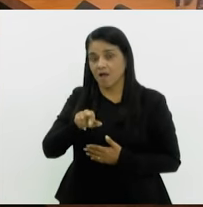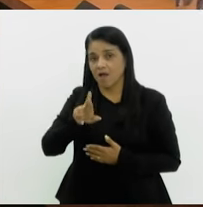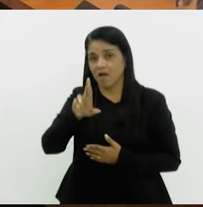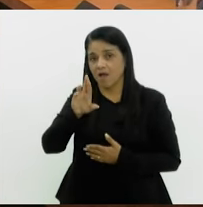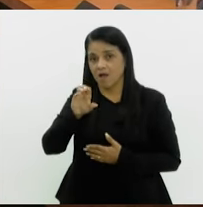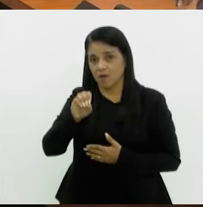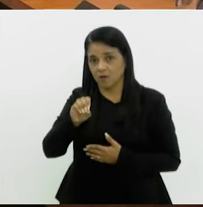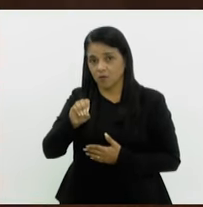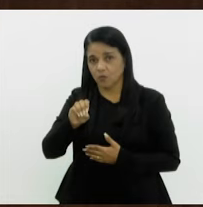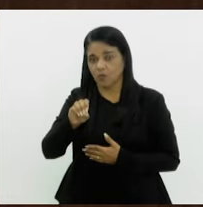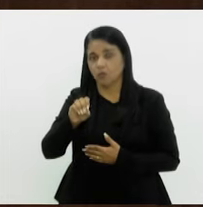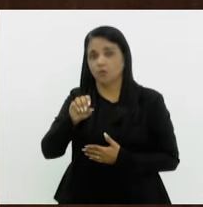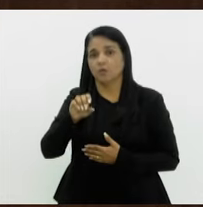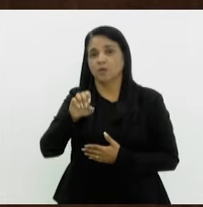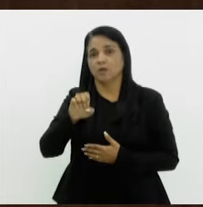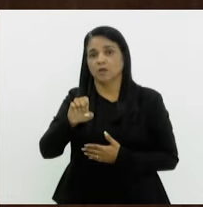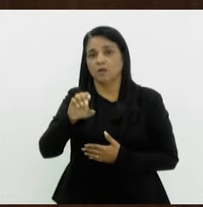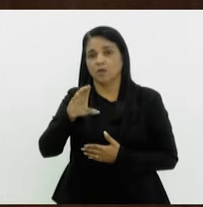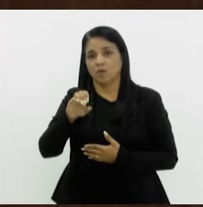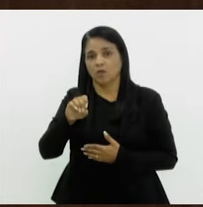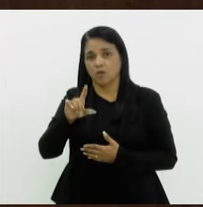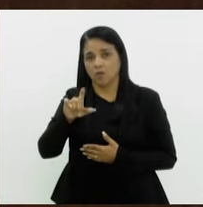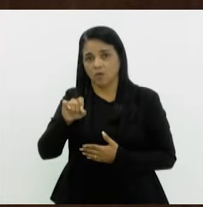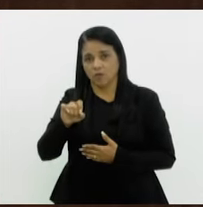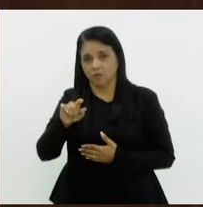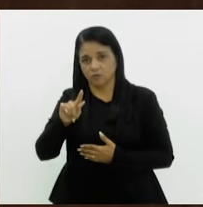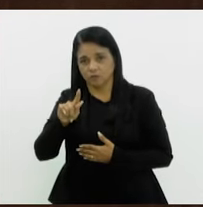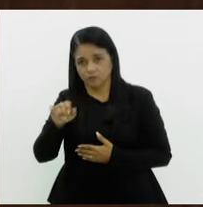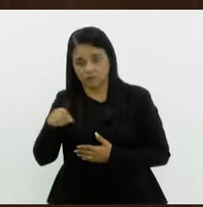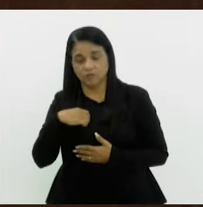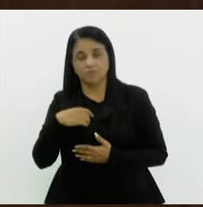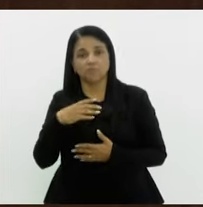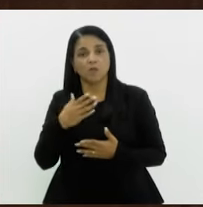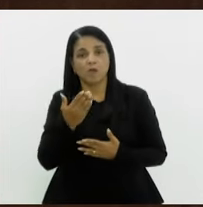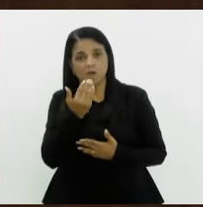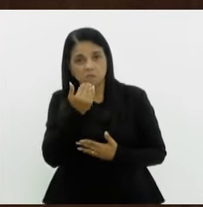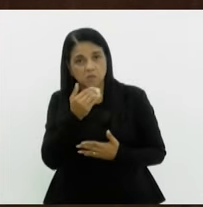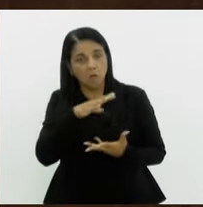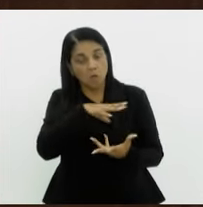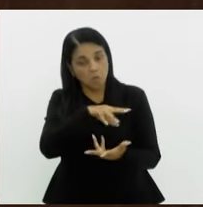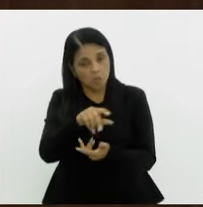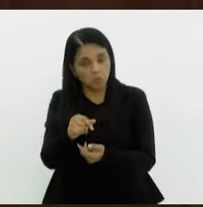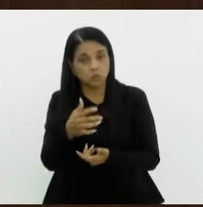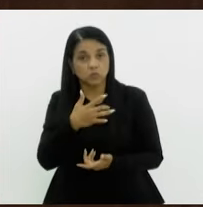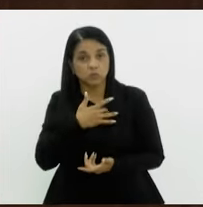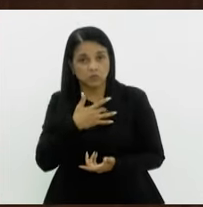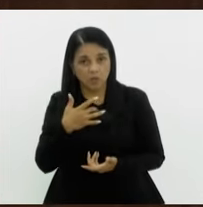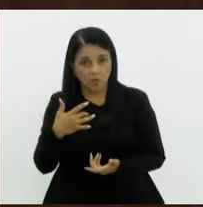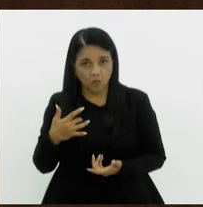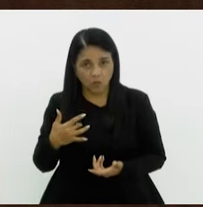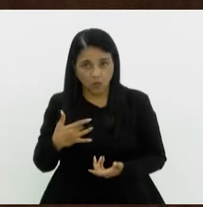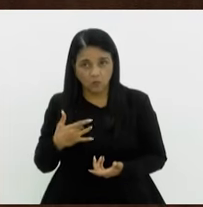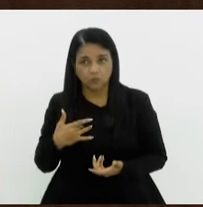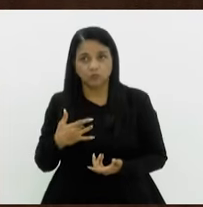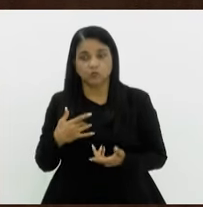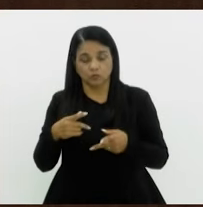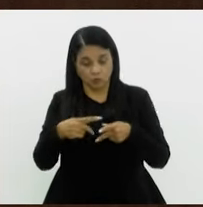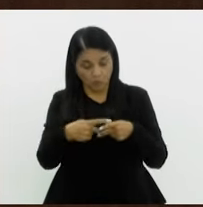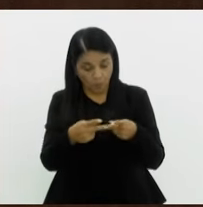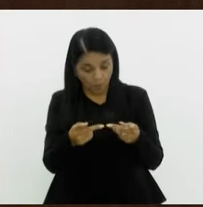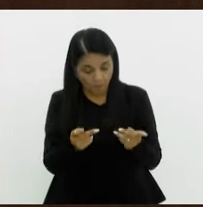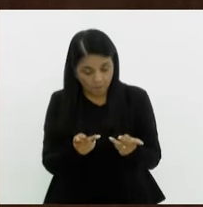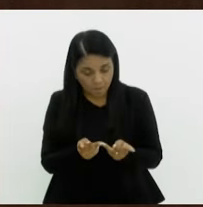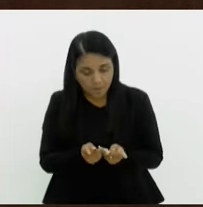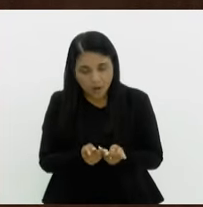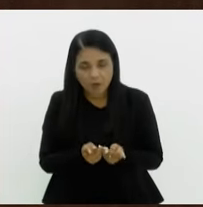você alimentar o mundo com saúde, no tema da produção de alimentos, na saúde que vai no prato, né,